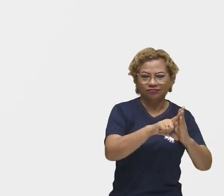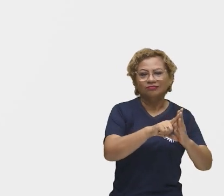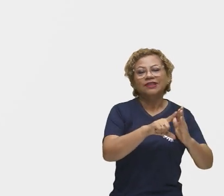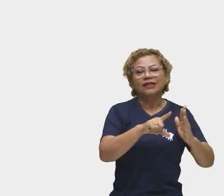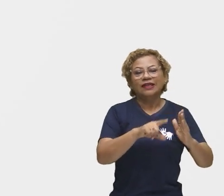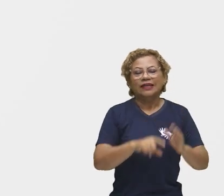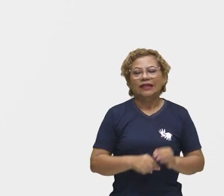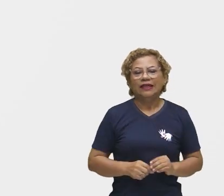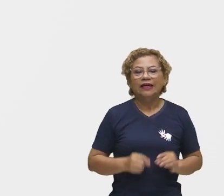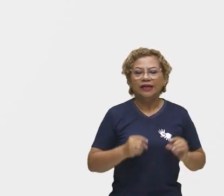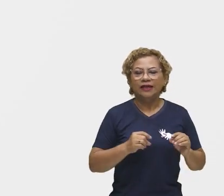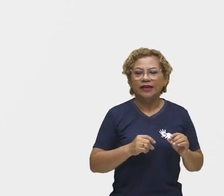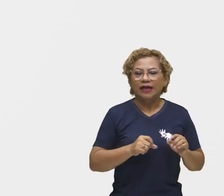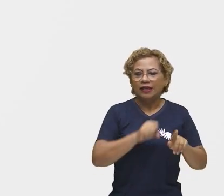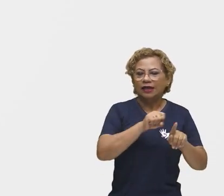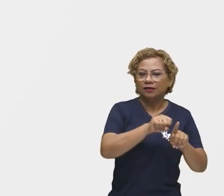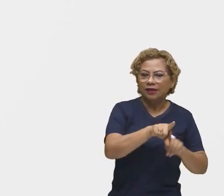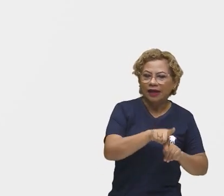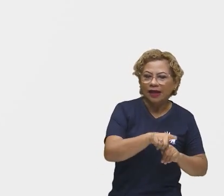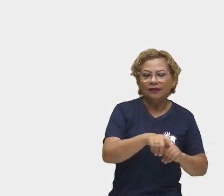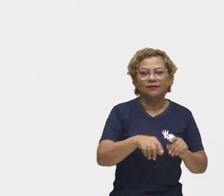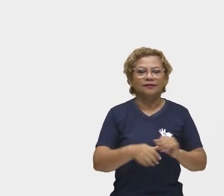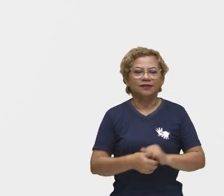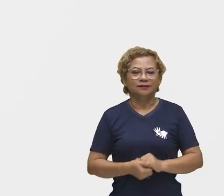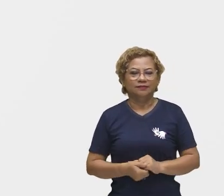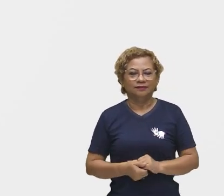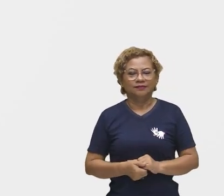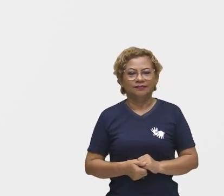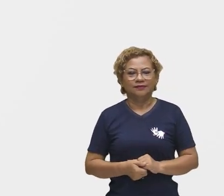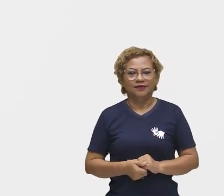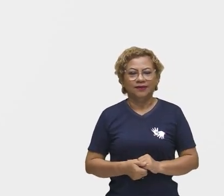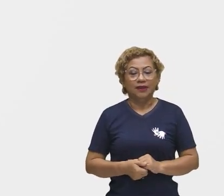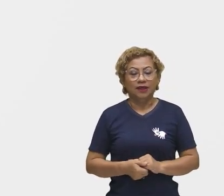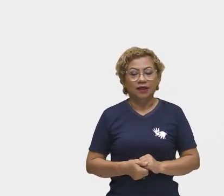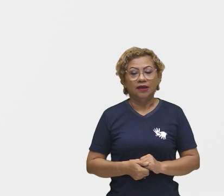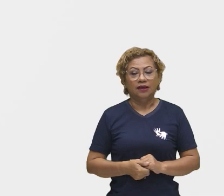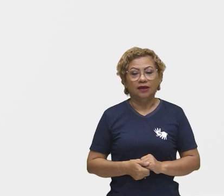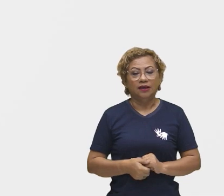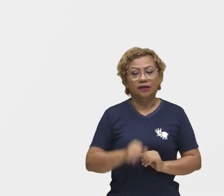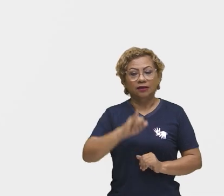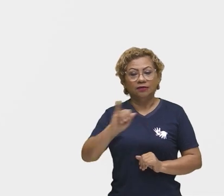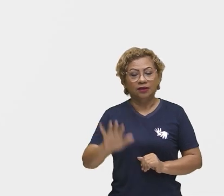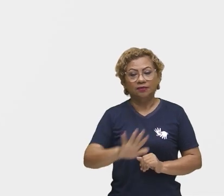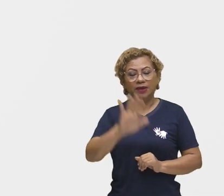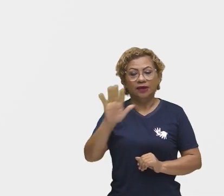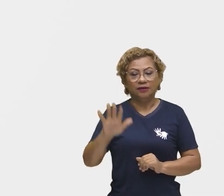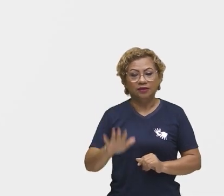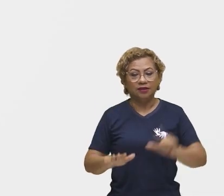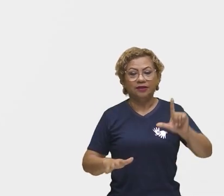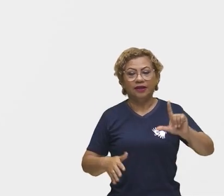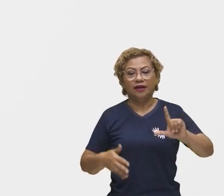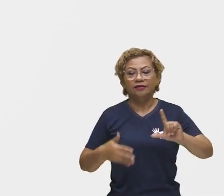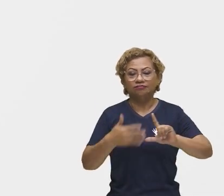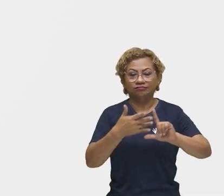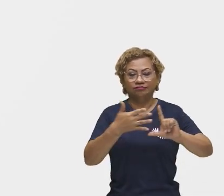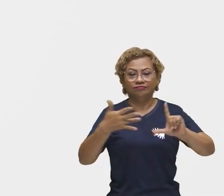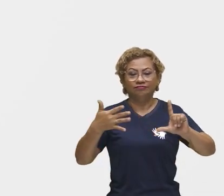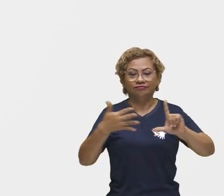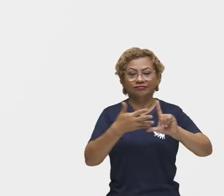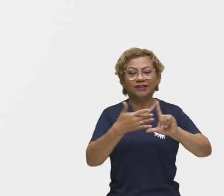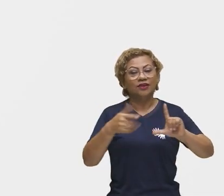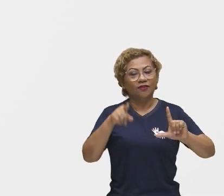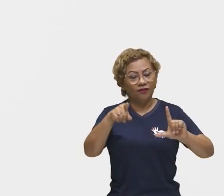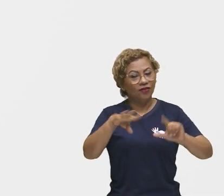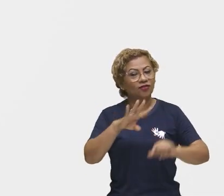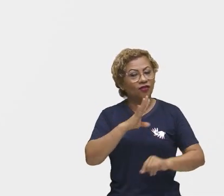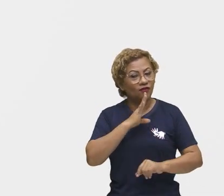os DVDs, Blu-ray, né, entre outros formatos. E do lado a gente traz ali a Netflix, né, uma das mais conhecidas, mas